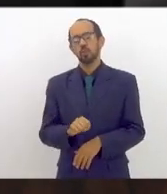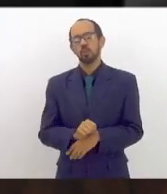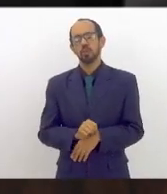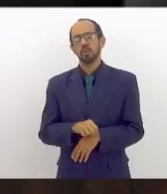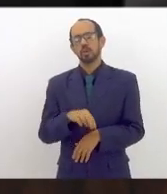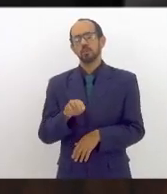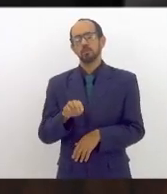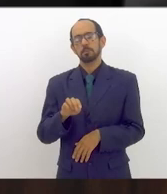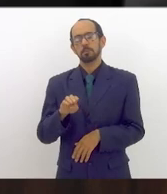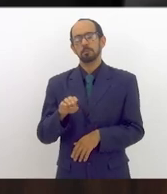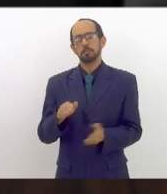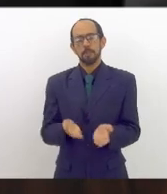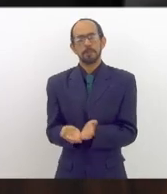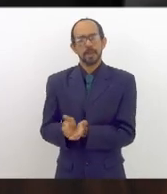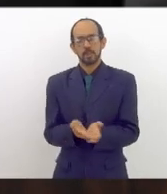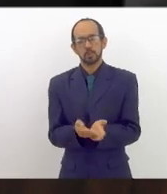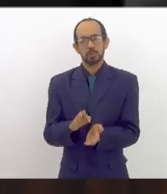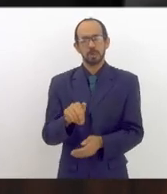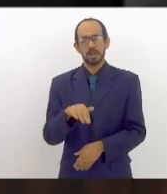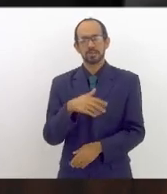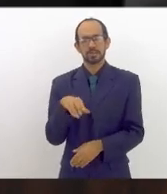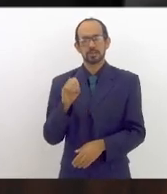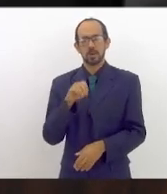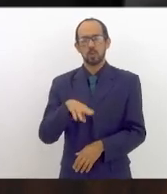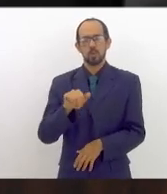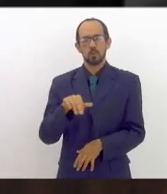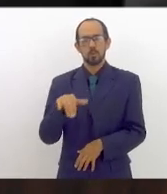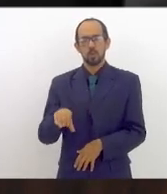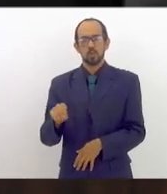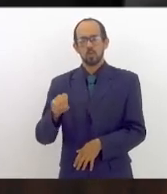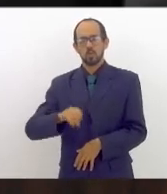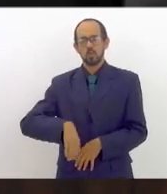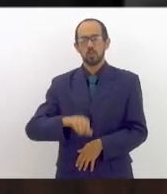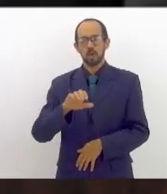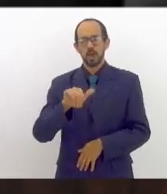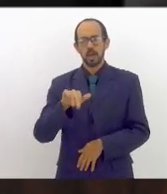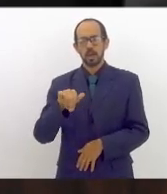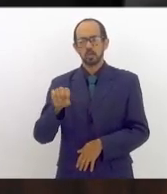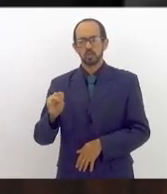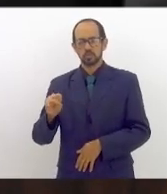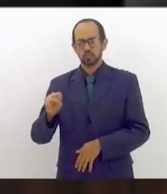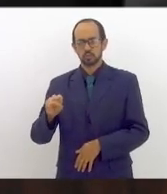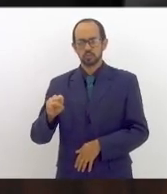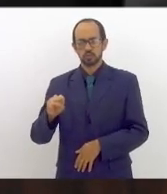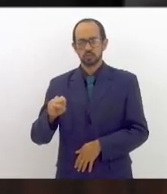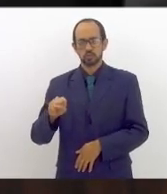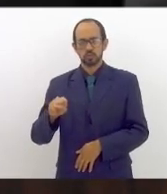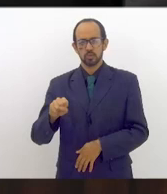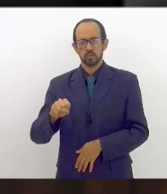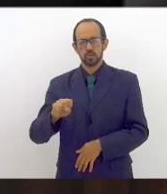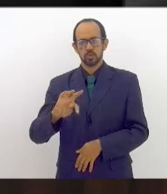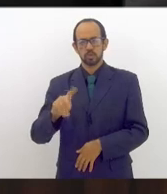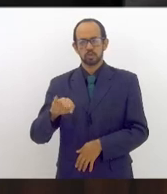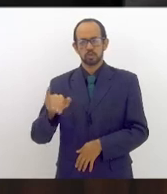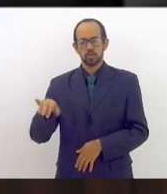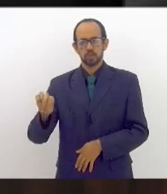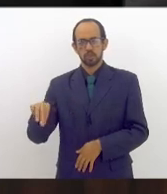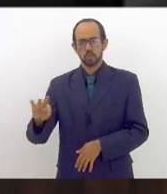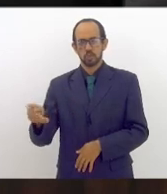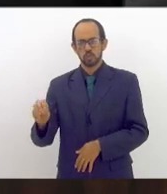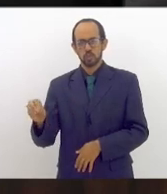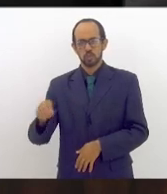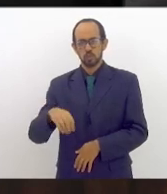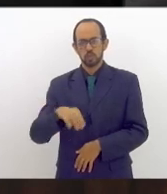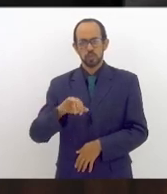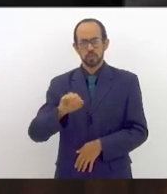Bebeto Deputado brasão Deputado Bruno dalvares deputado Carlos Macedo Deputado Deputado Chiquinho da Mangueira Deputado Coronel